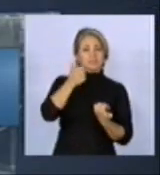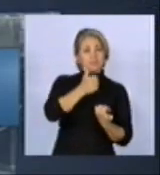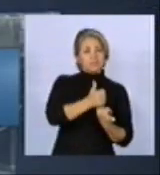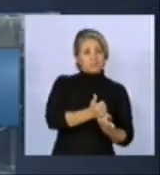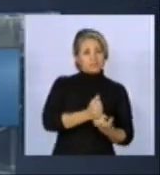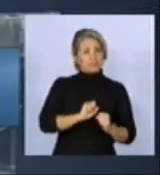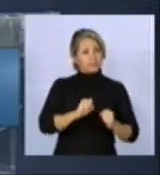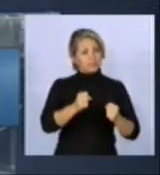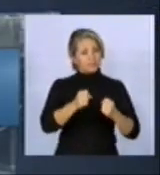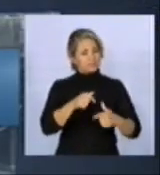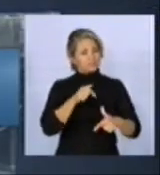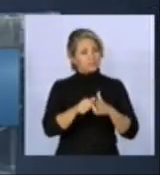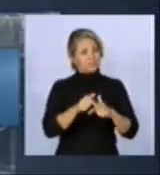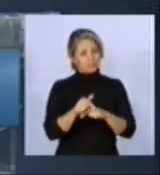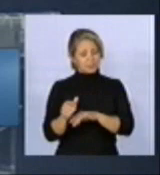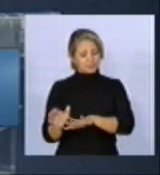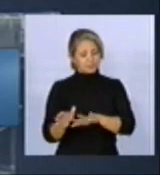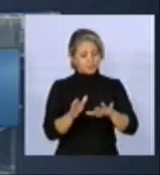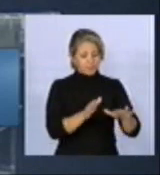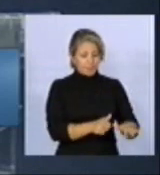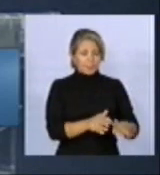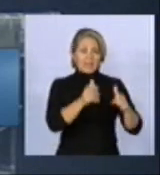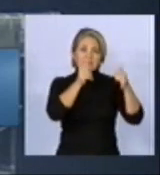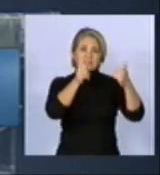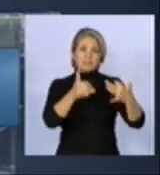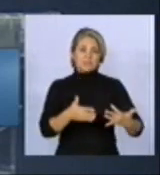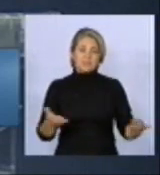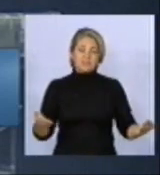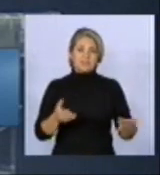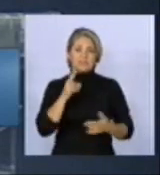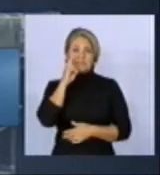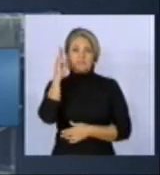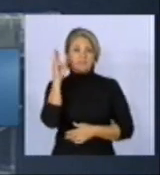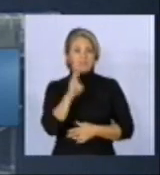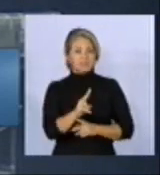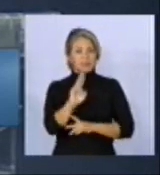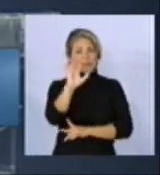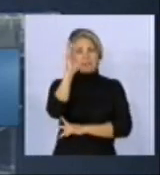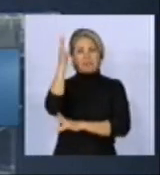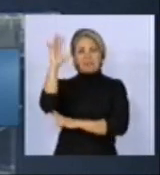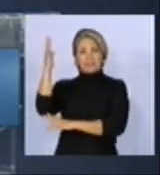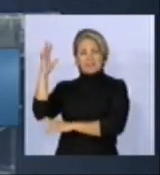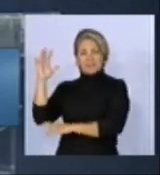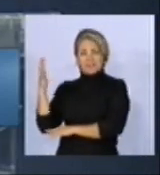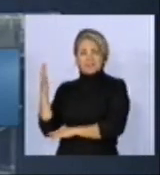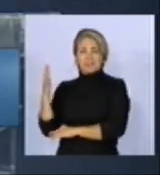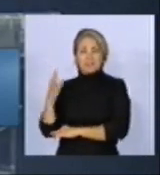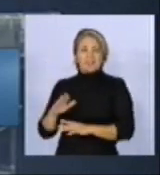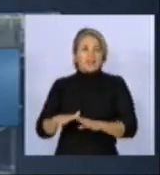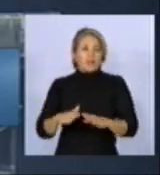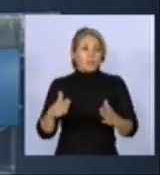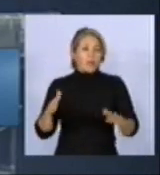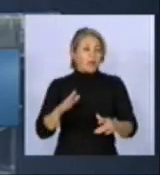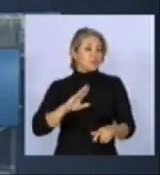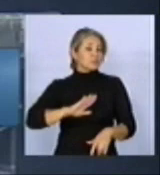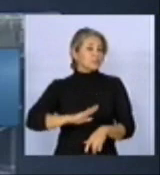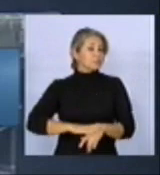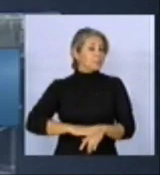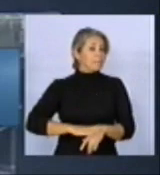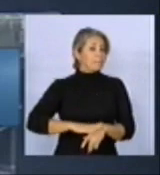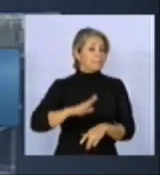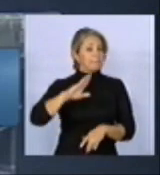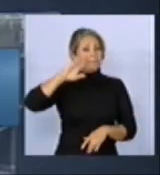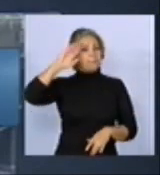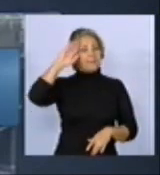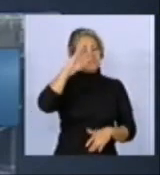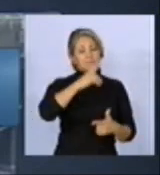essa força de trabalho né bom sobre o ponto de vista ambiental né Quais são os os principais problemas